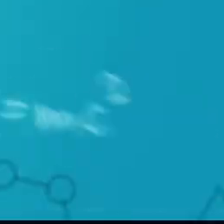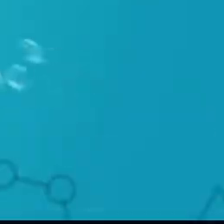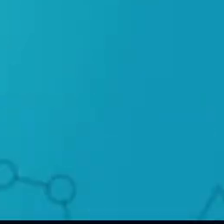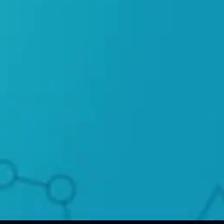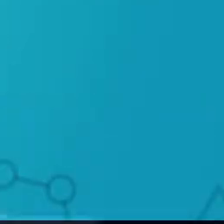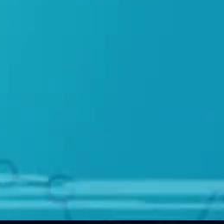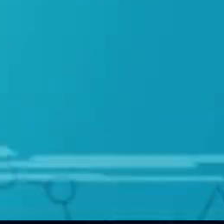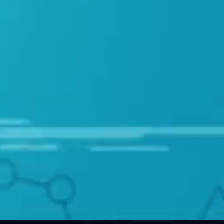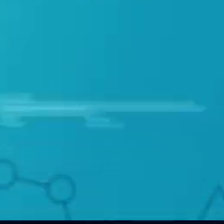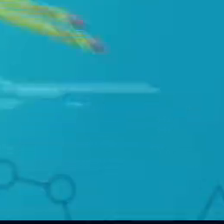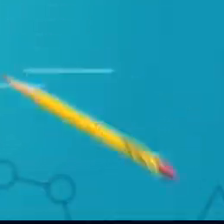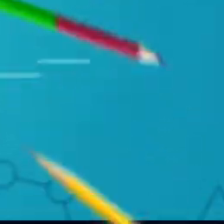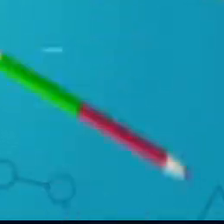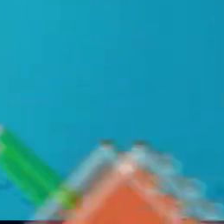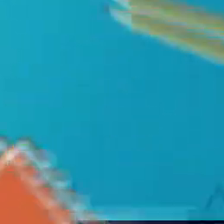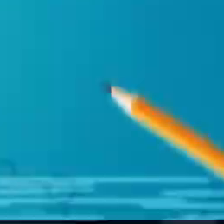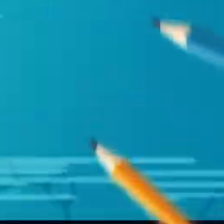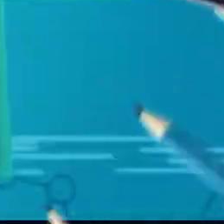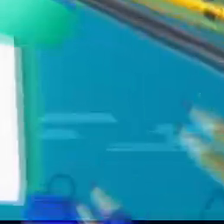o